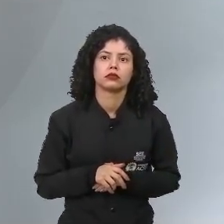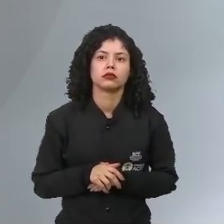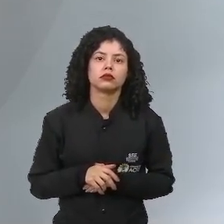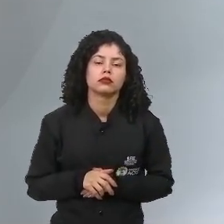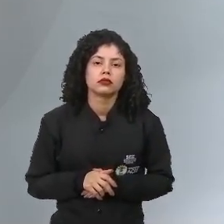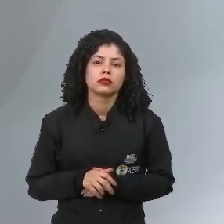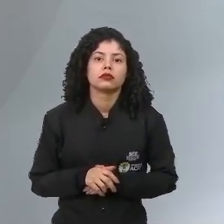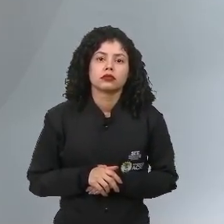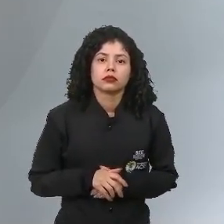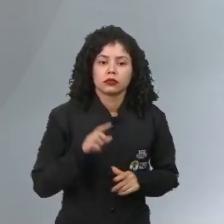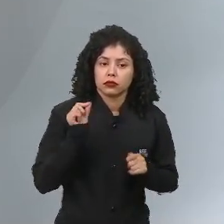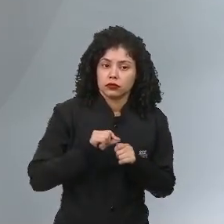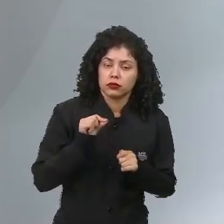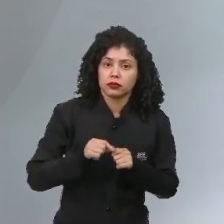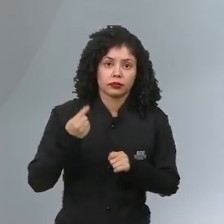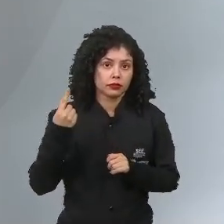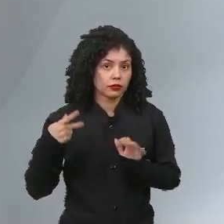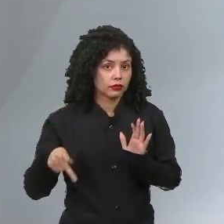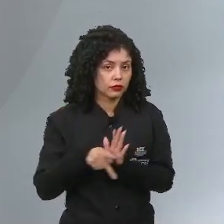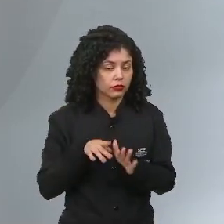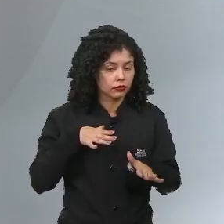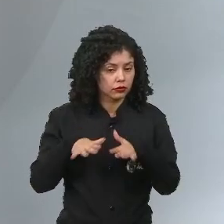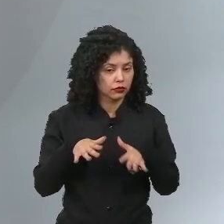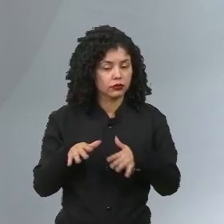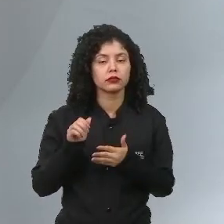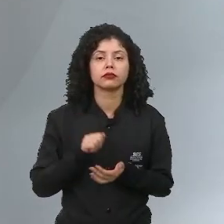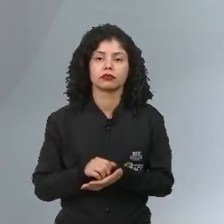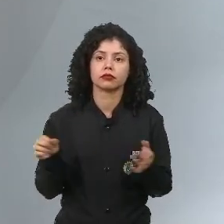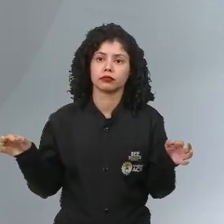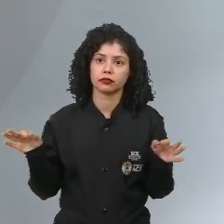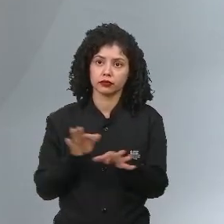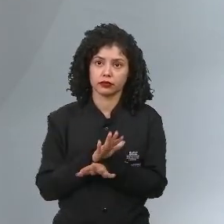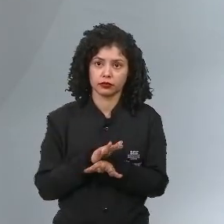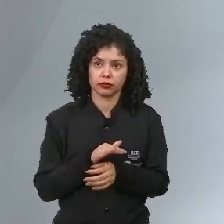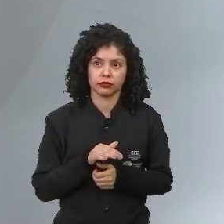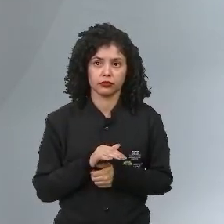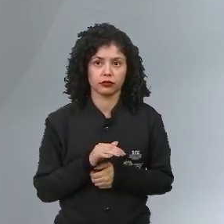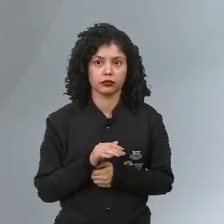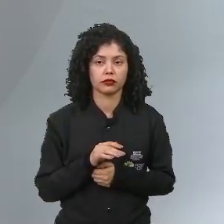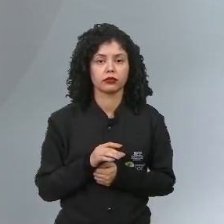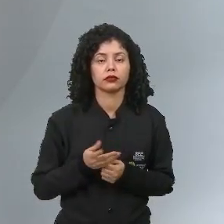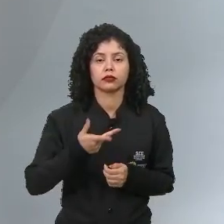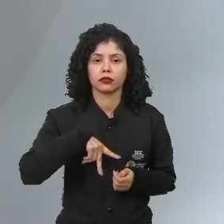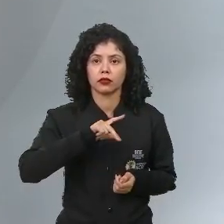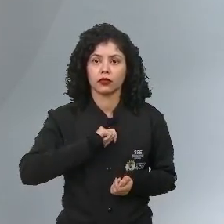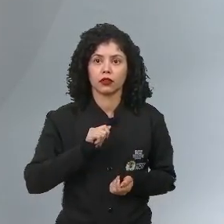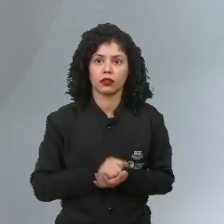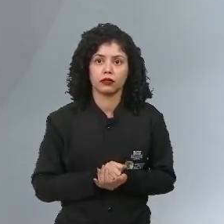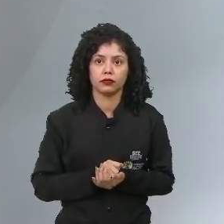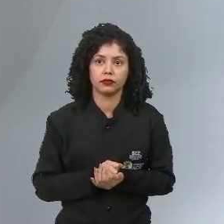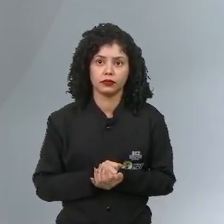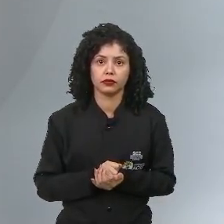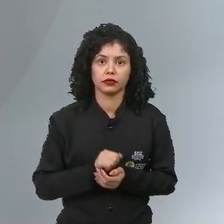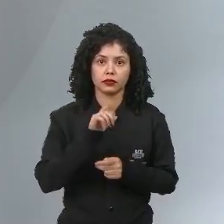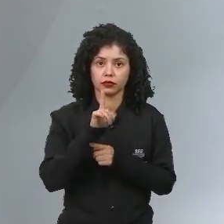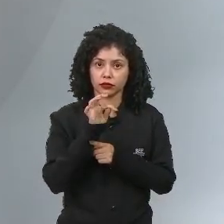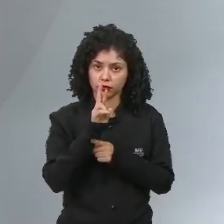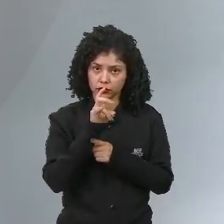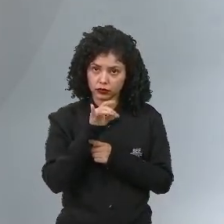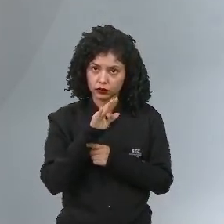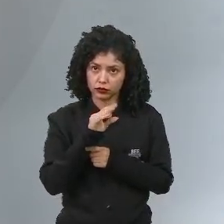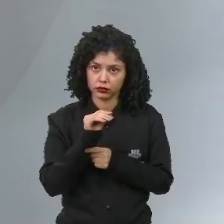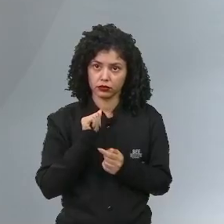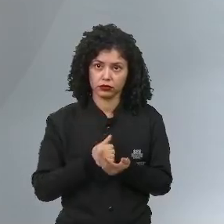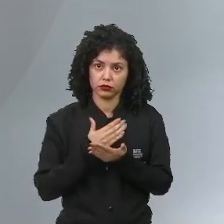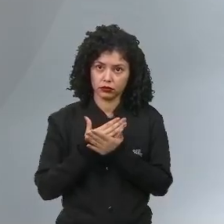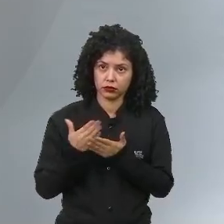dessa traição feita por um dos membros do movimento, o governo português acaba desarticulando, né,